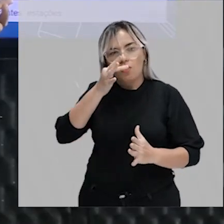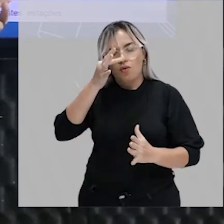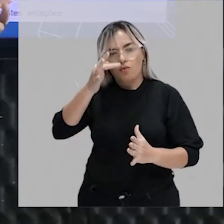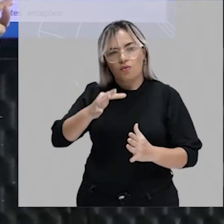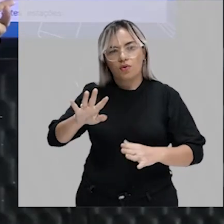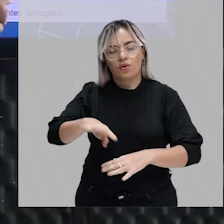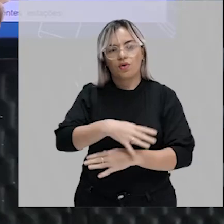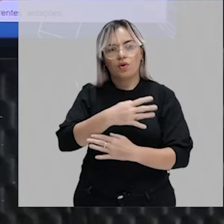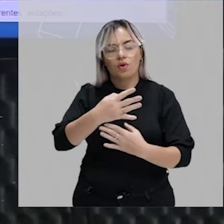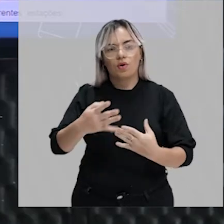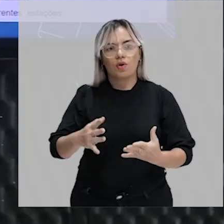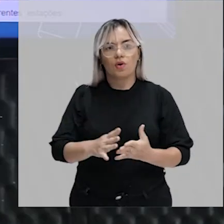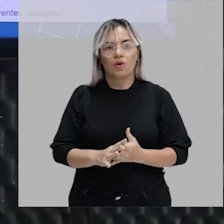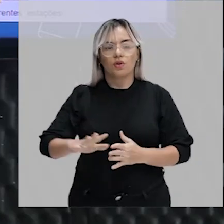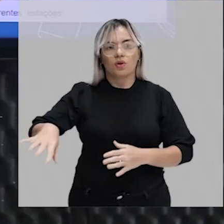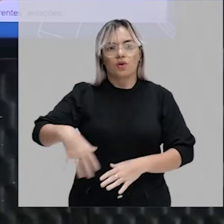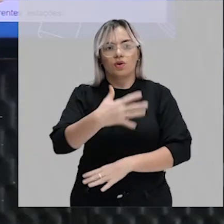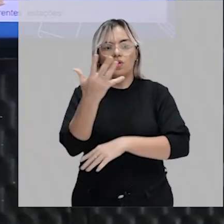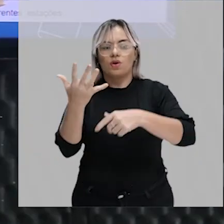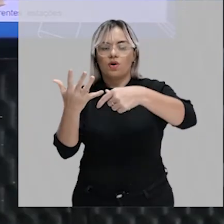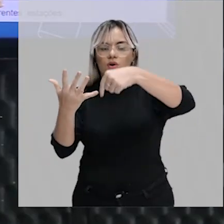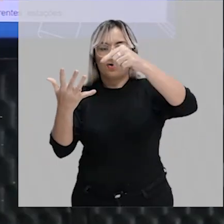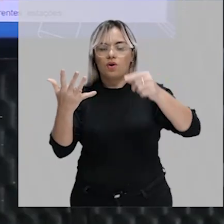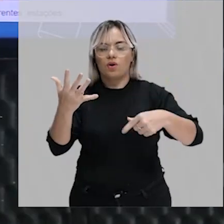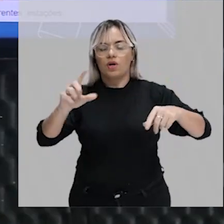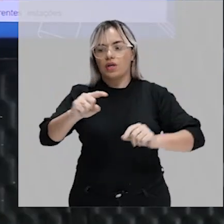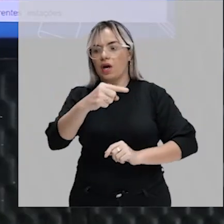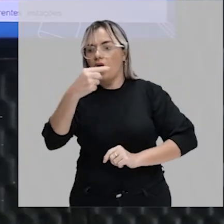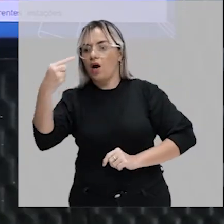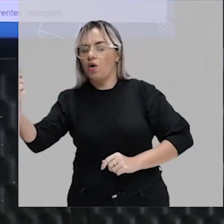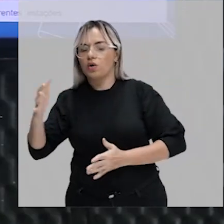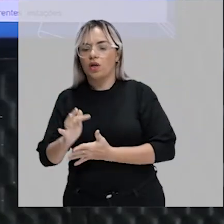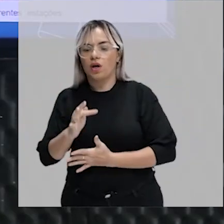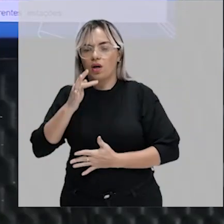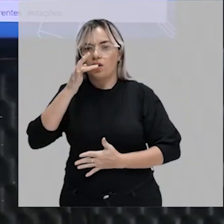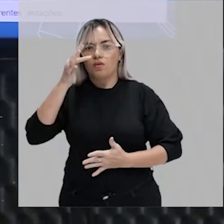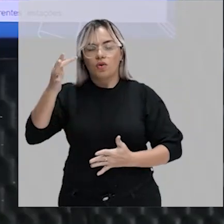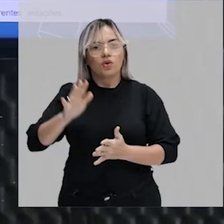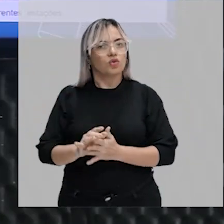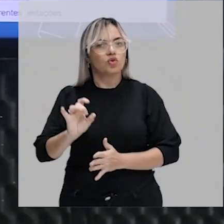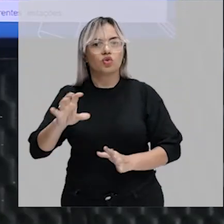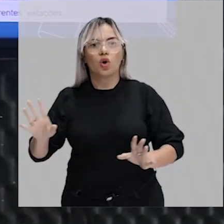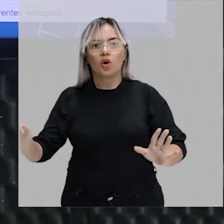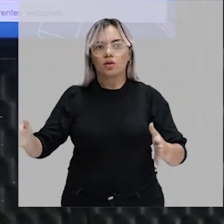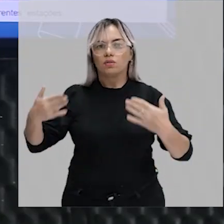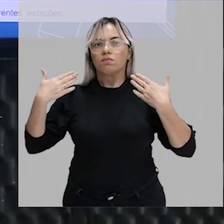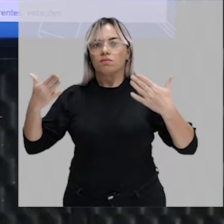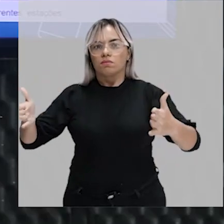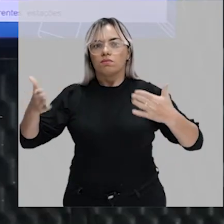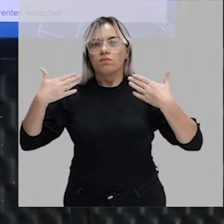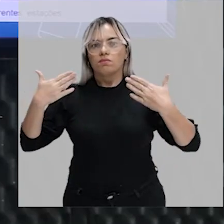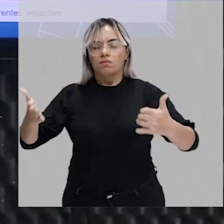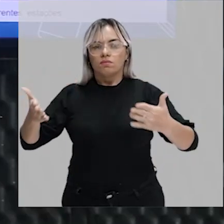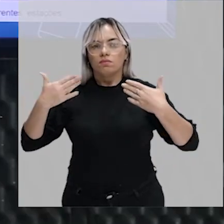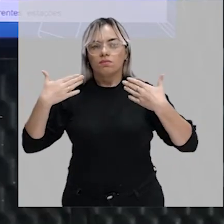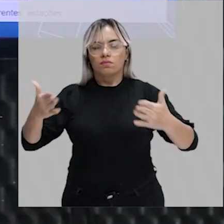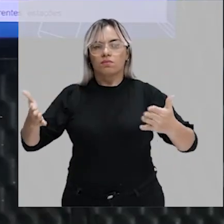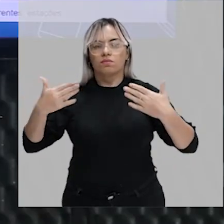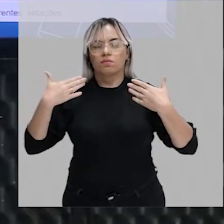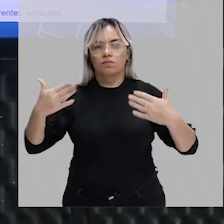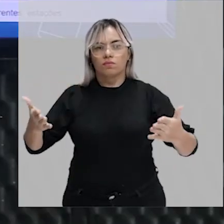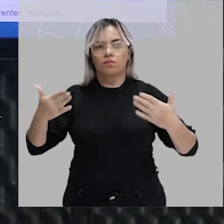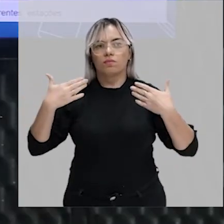outra ela vai gerar suas flores somente no verão. Então, pela incapacidade de elas